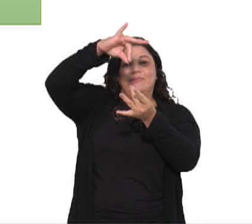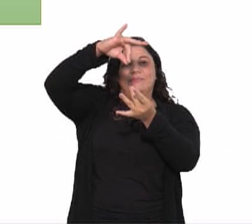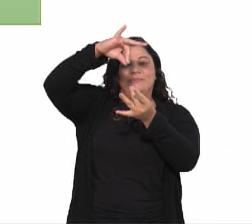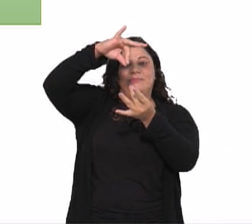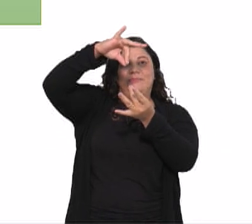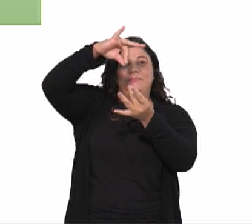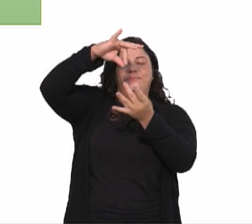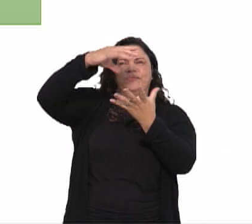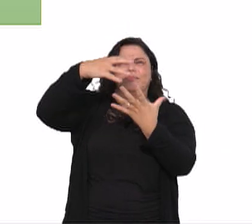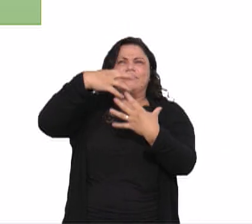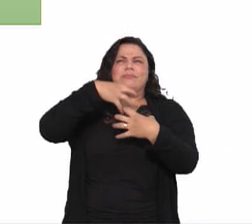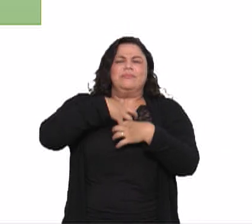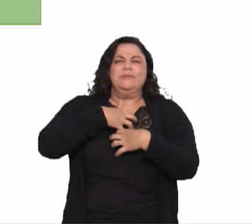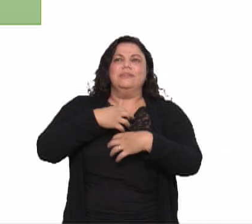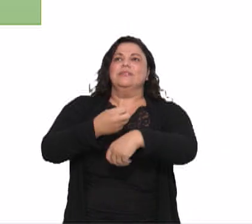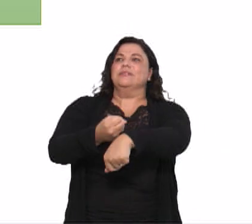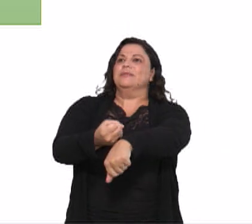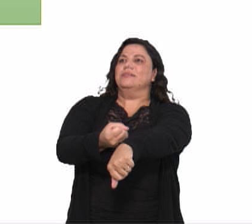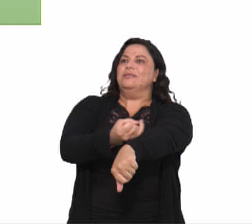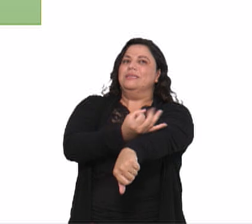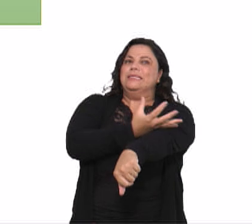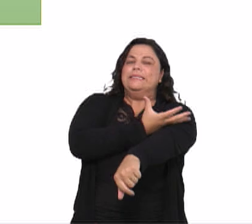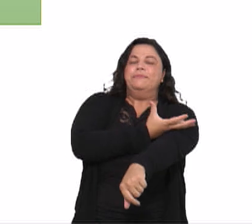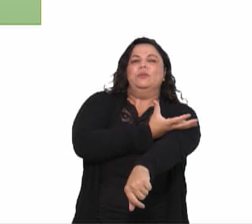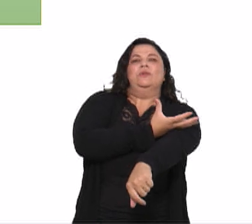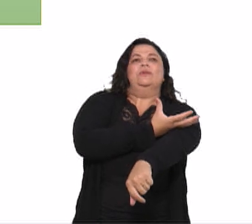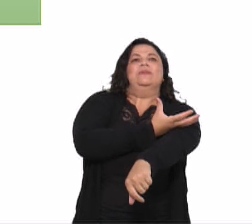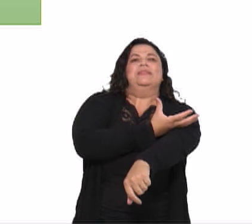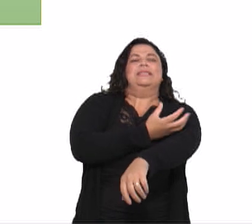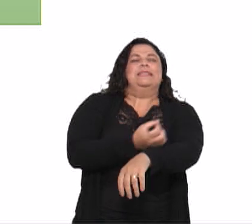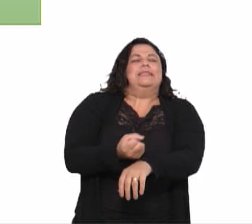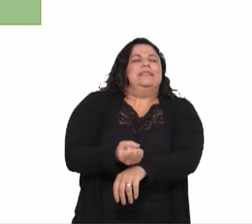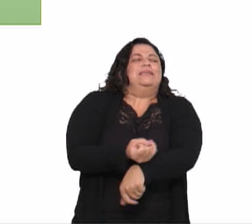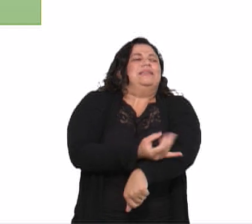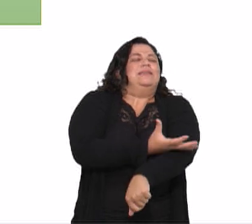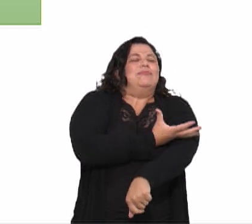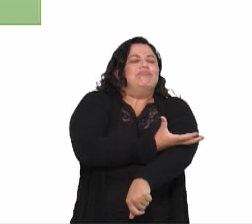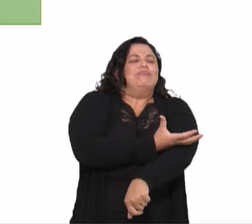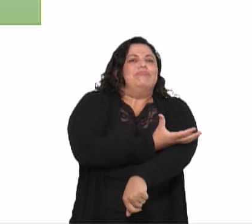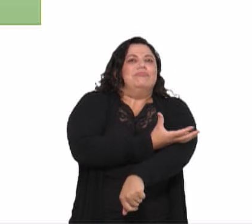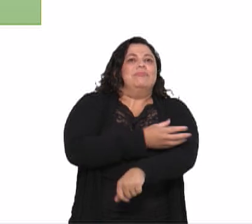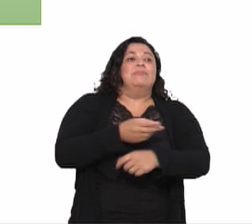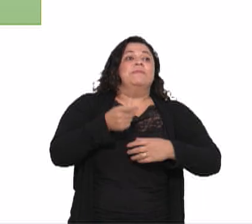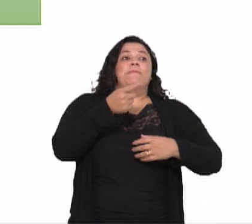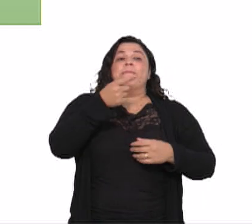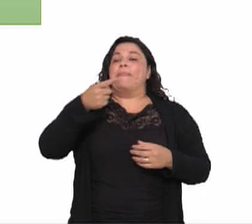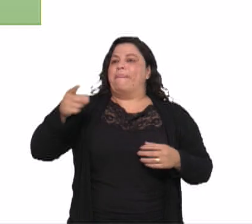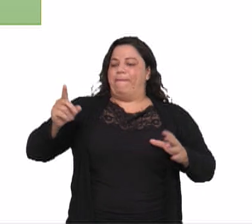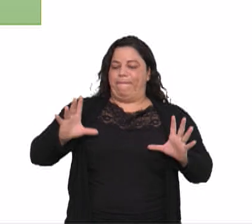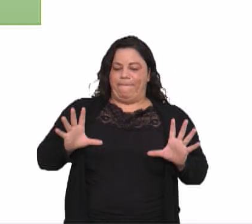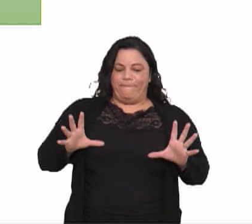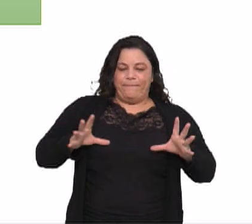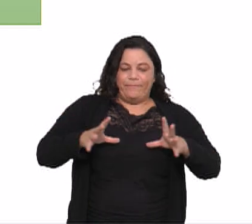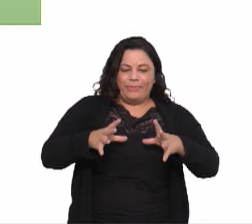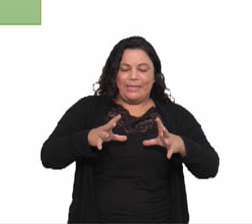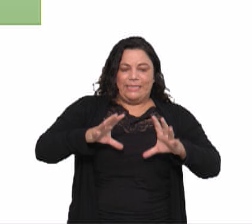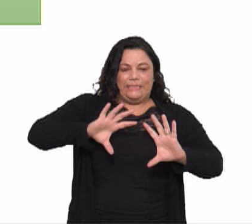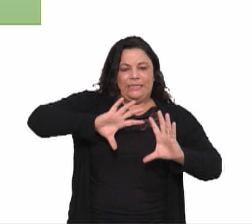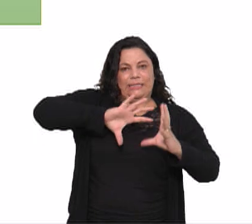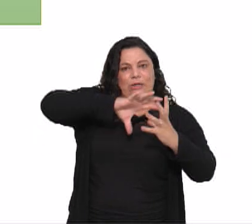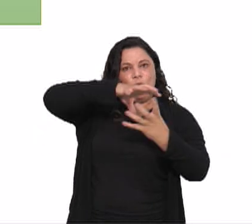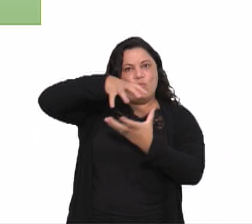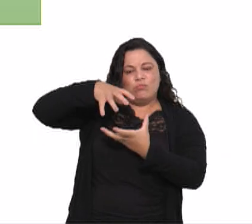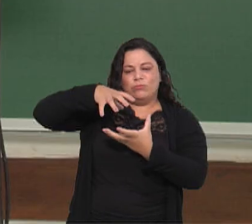refere a emoções do corpo. Tá? Seria a parte da alma que ela não é nem tanto apegada a esse mundo